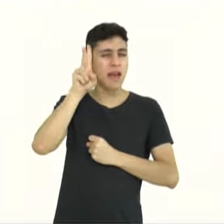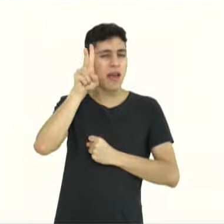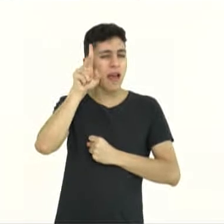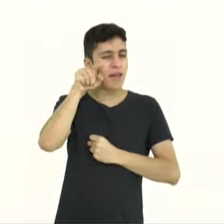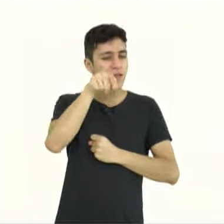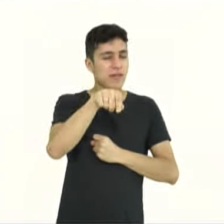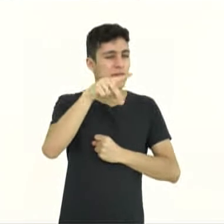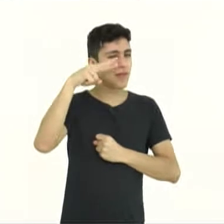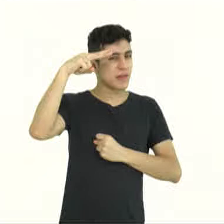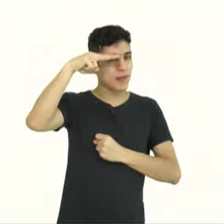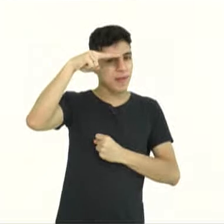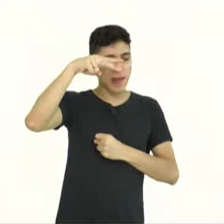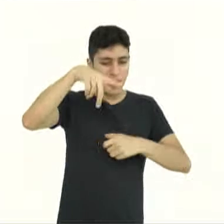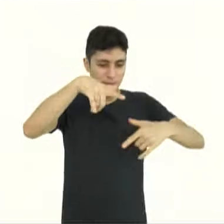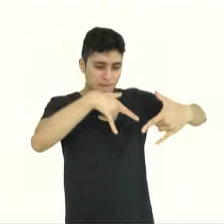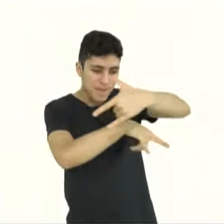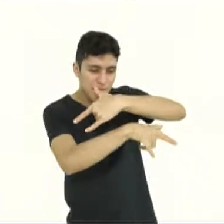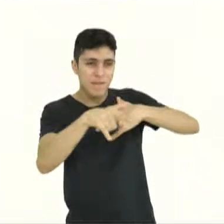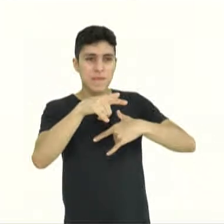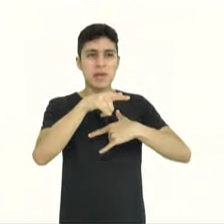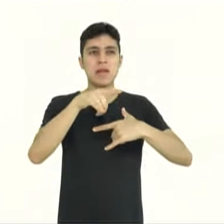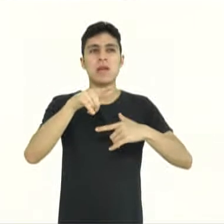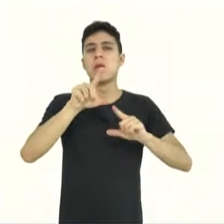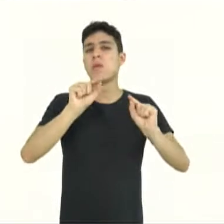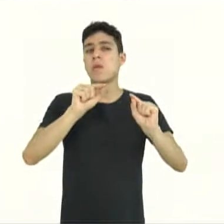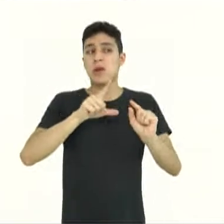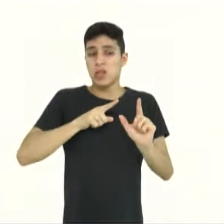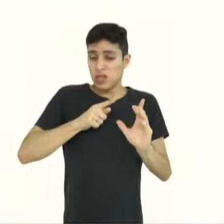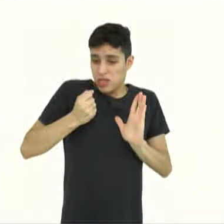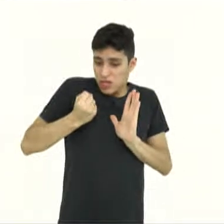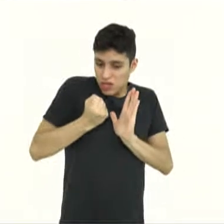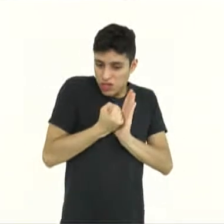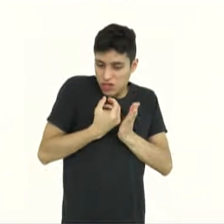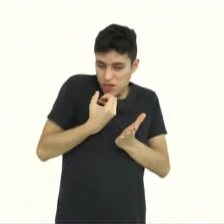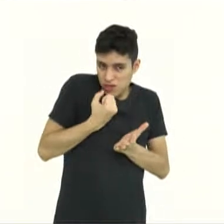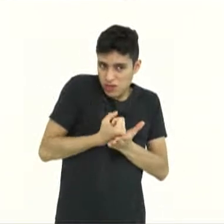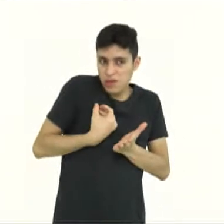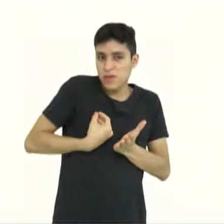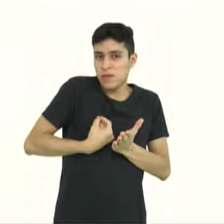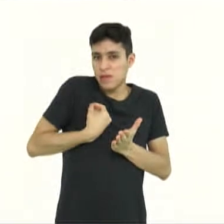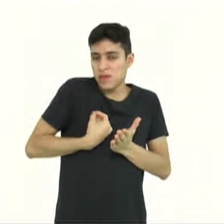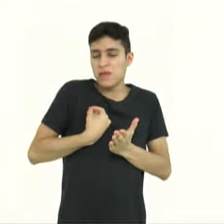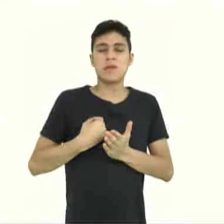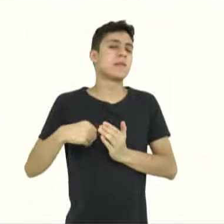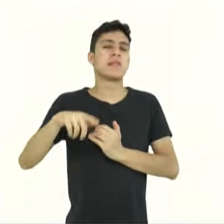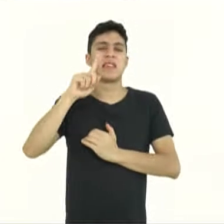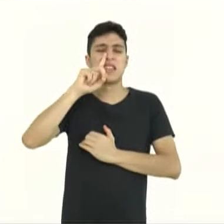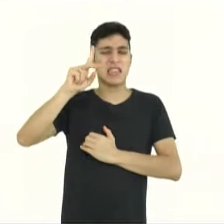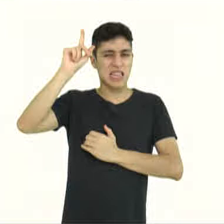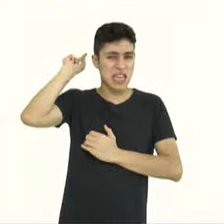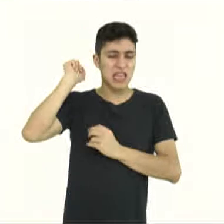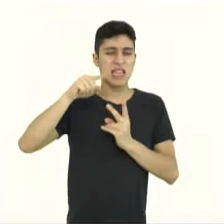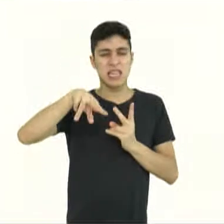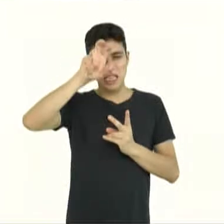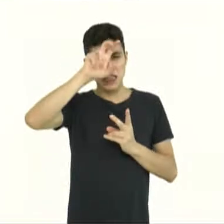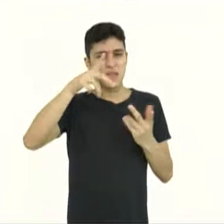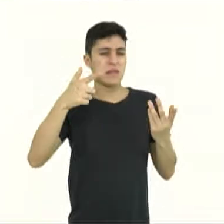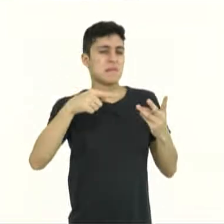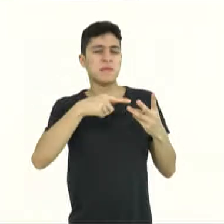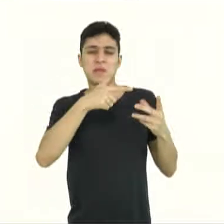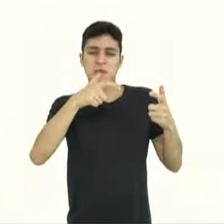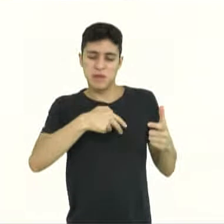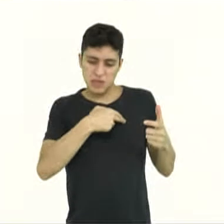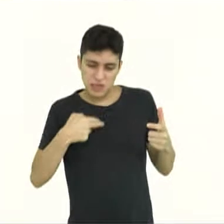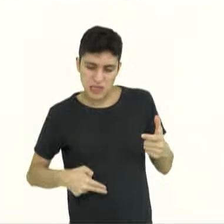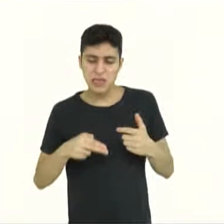muito antiga. Há registros de sua presença entre os egípcios, os gregos antigos, em lugares como China, Ilha de